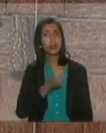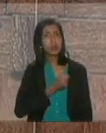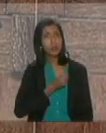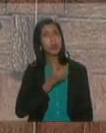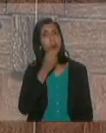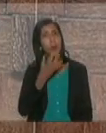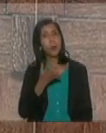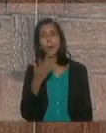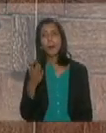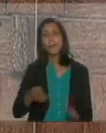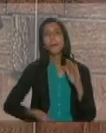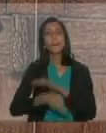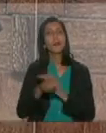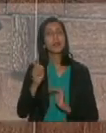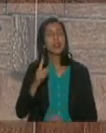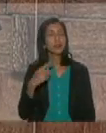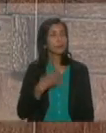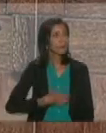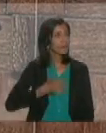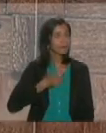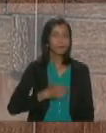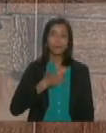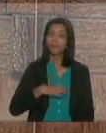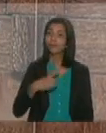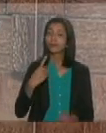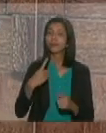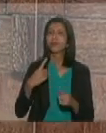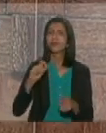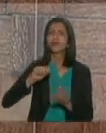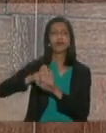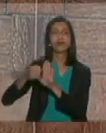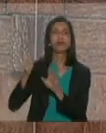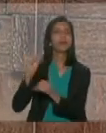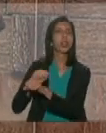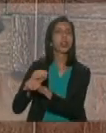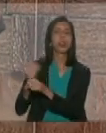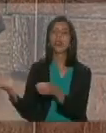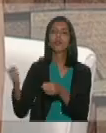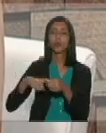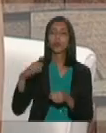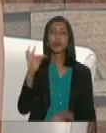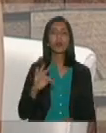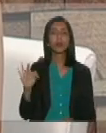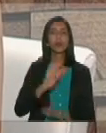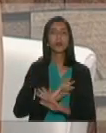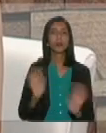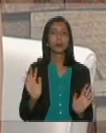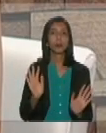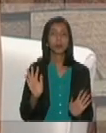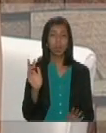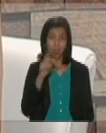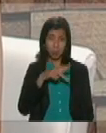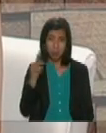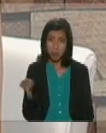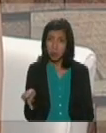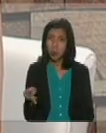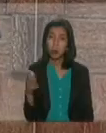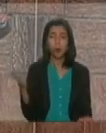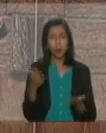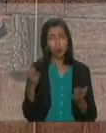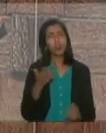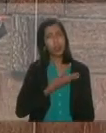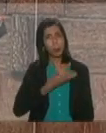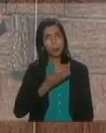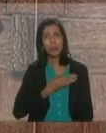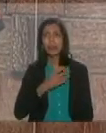7, uma média boa. E fui reprovada. Aquilo me irritou num grau que eu tranquei a matrícula. E nunca mais voltou? Nunca mais voltei. E a professora que me reprovou, minha